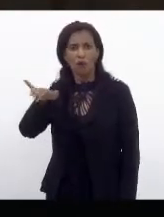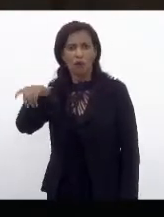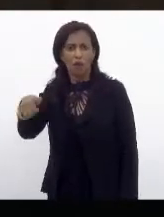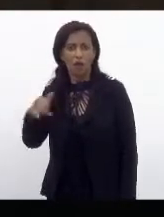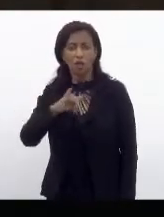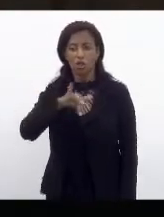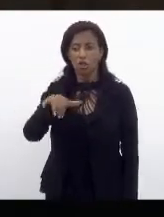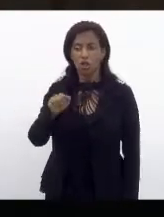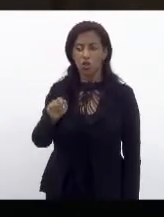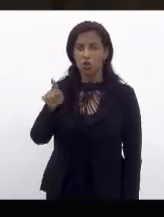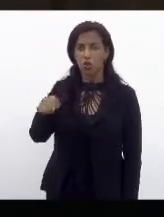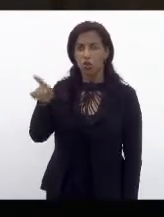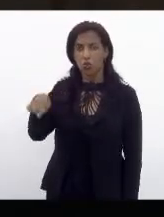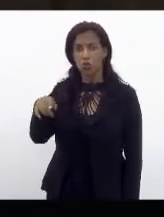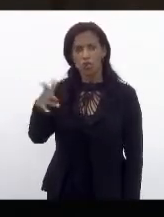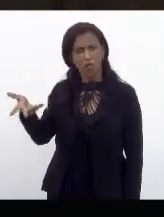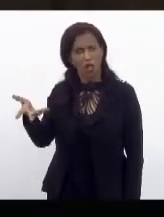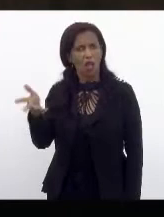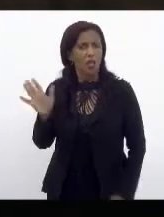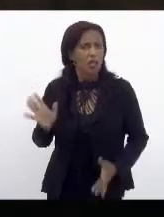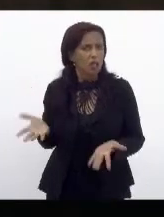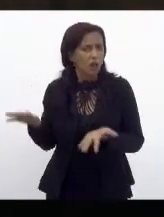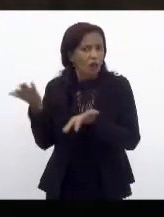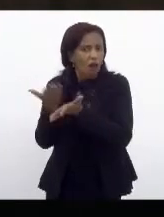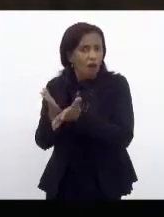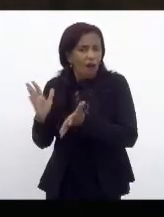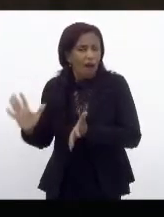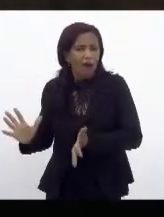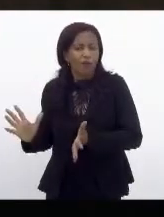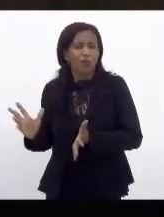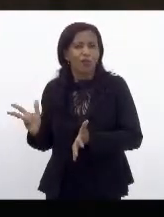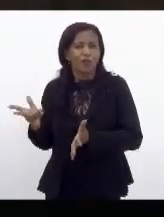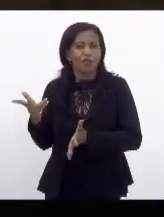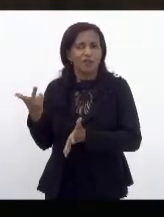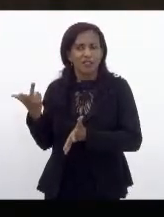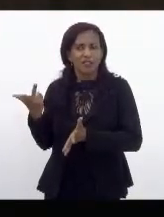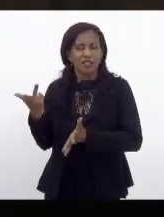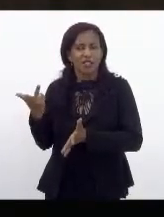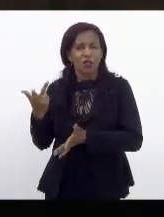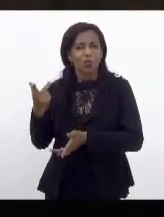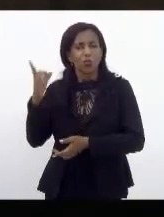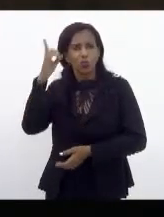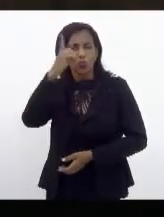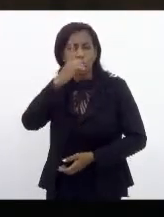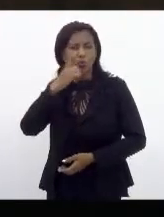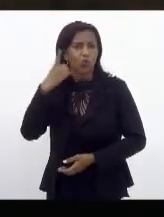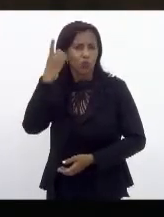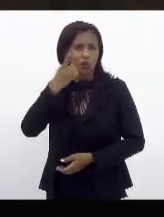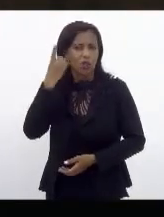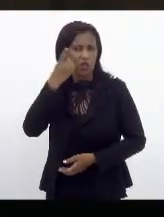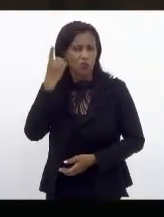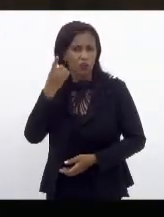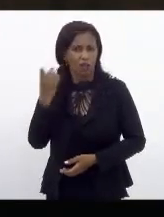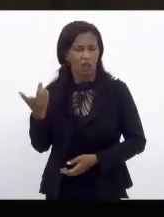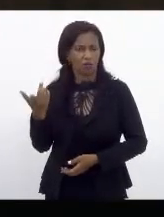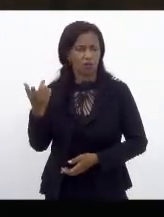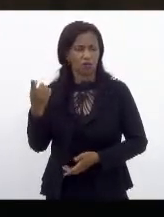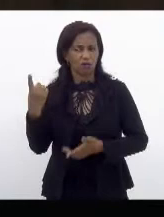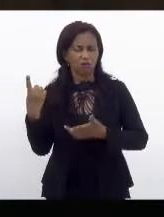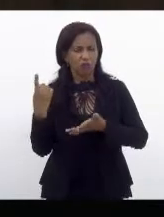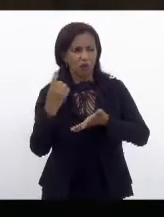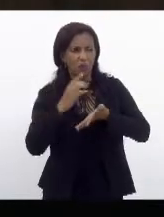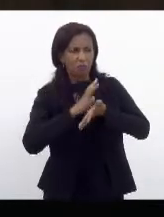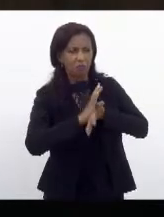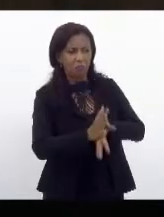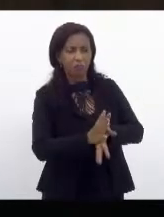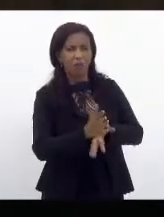que acabou de ser vilipendiado pelo deputado que me antecedeu. Essa é uma casa da democracia, essa